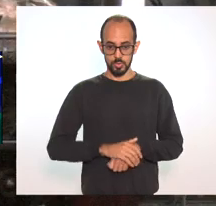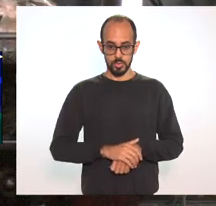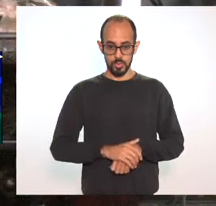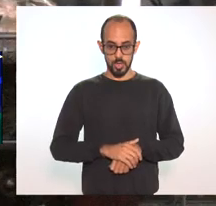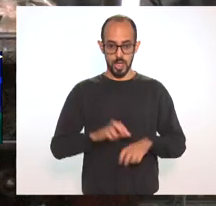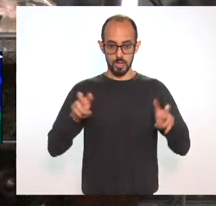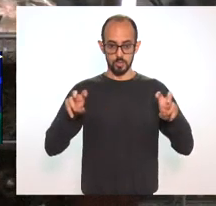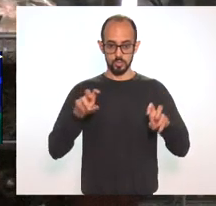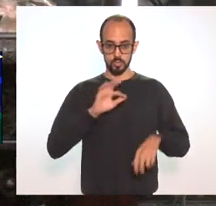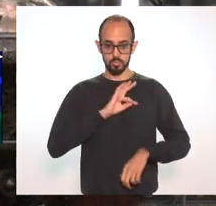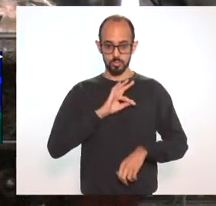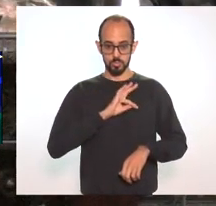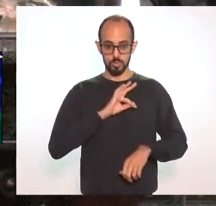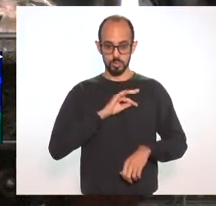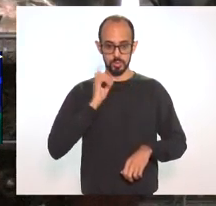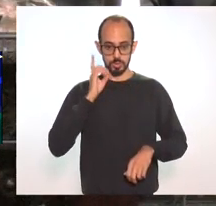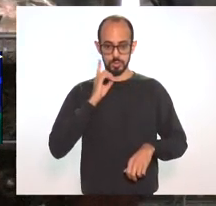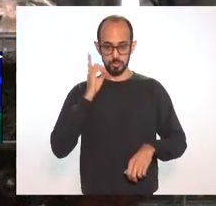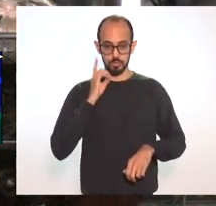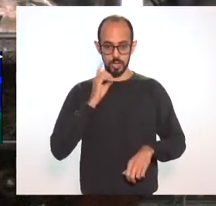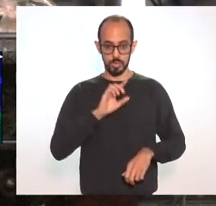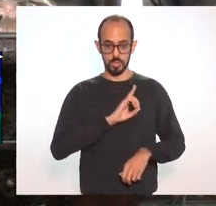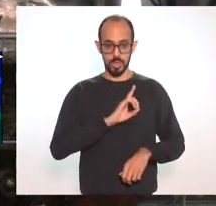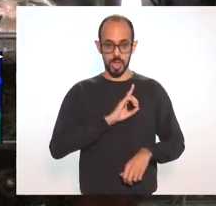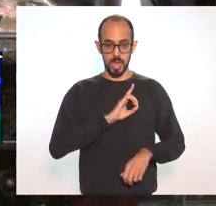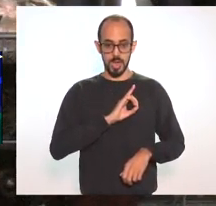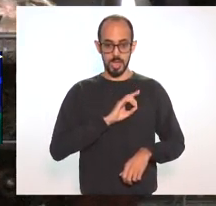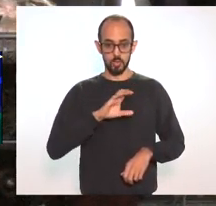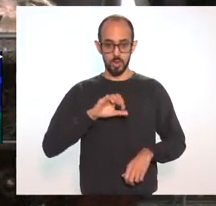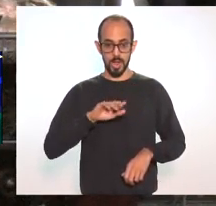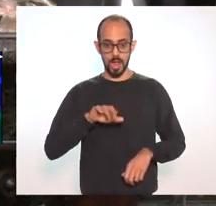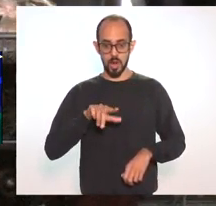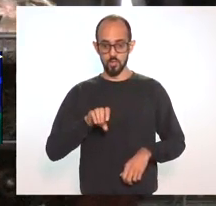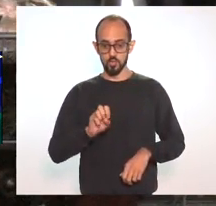Polícia, deputado delegado Carlos Augusto.